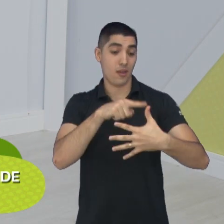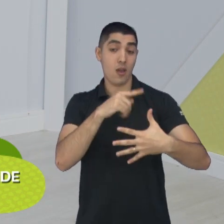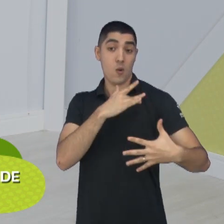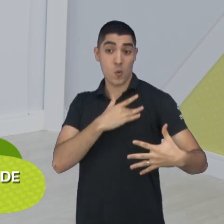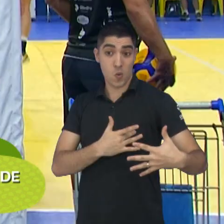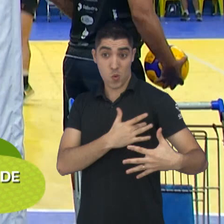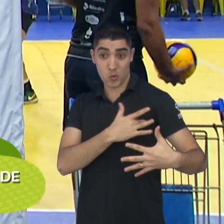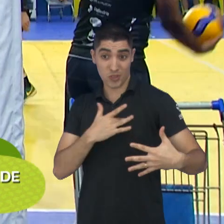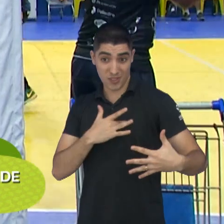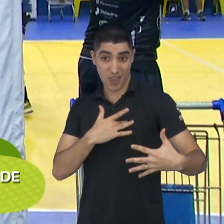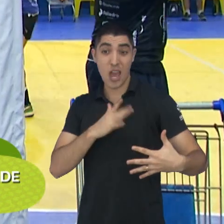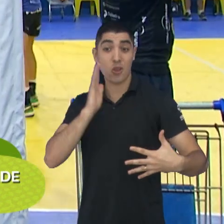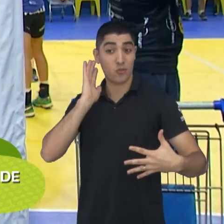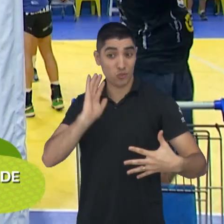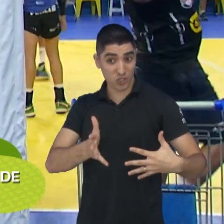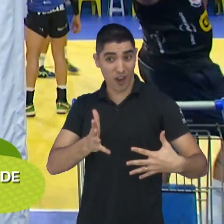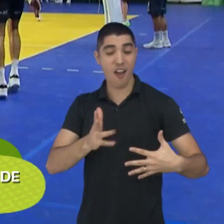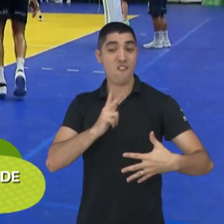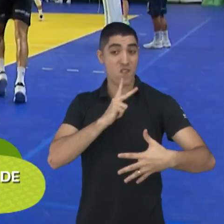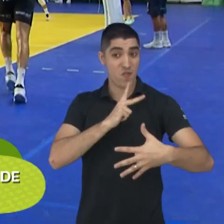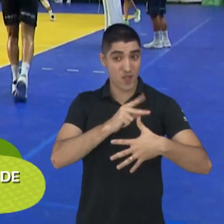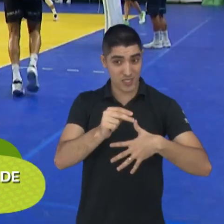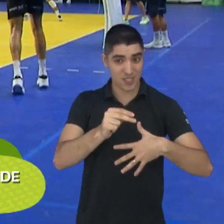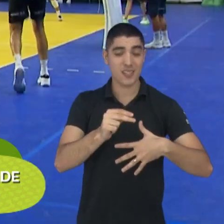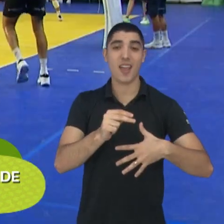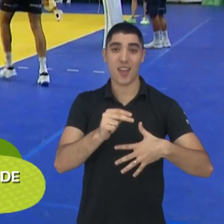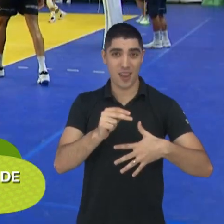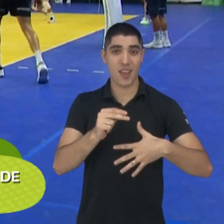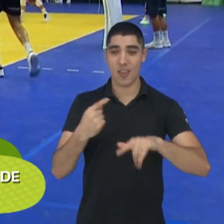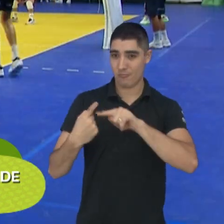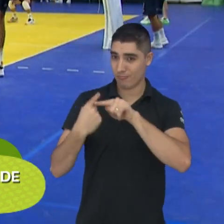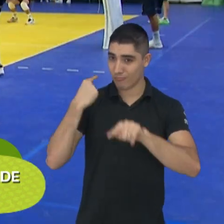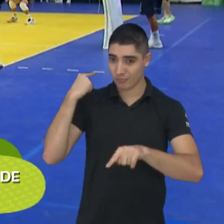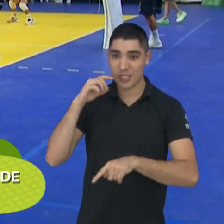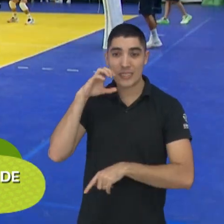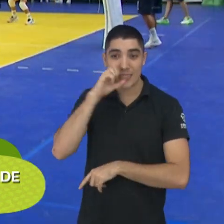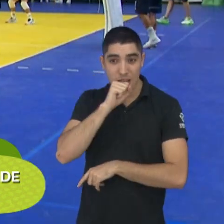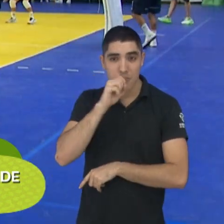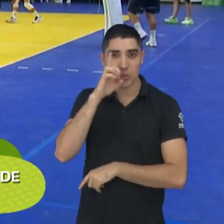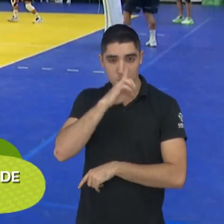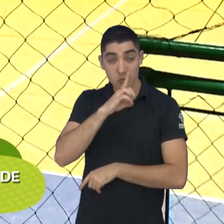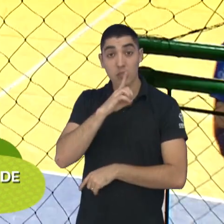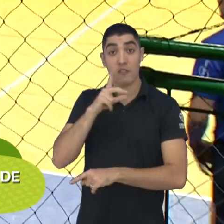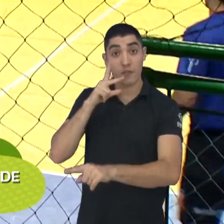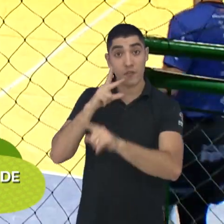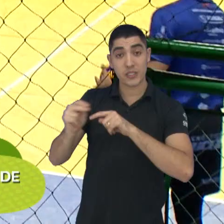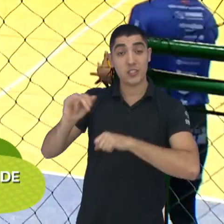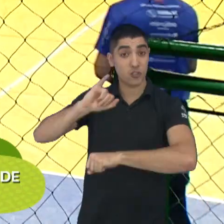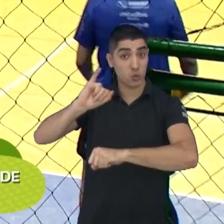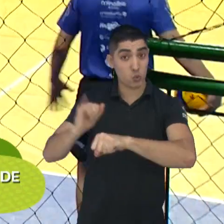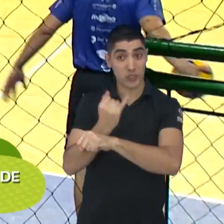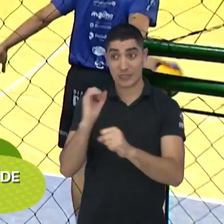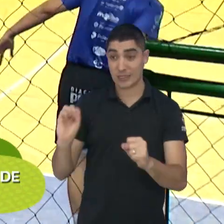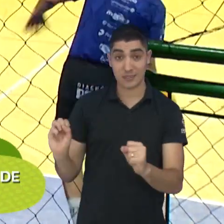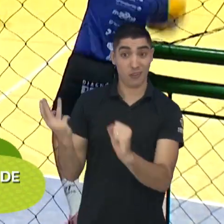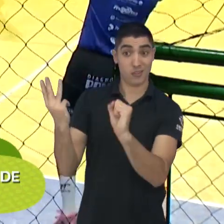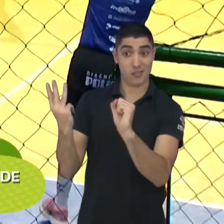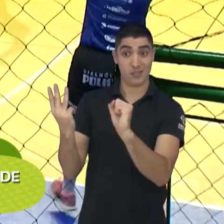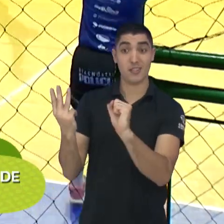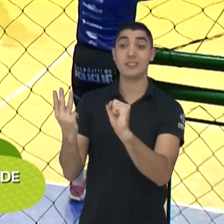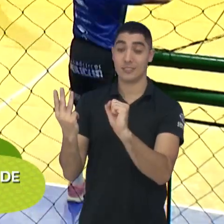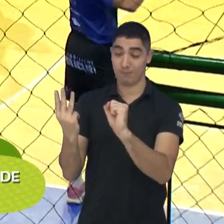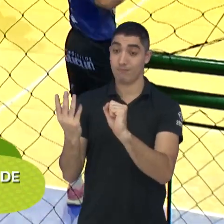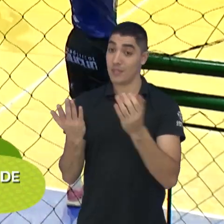abriu essa segunda rodada do último final de semana, batendo o Joinville por 3-0 e assumiu a liderança. Ou